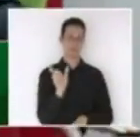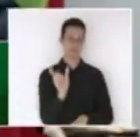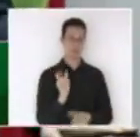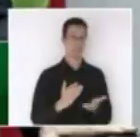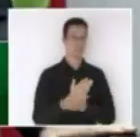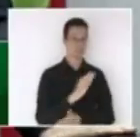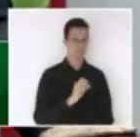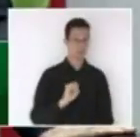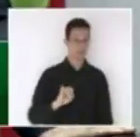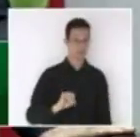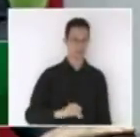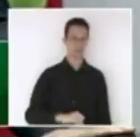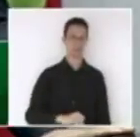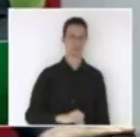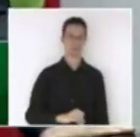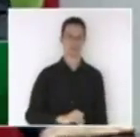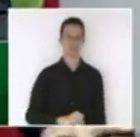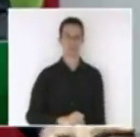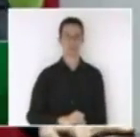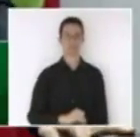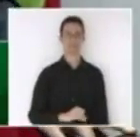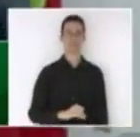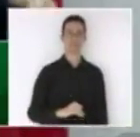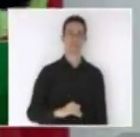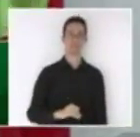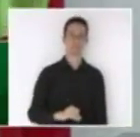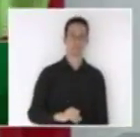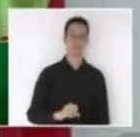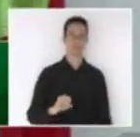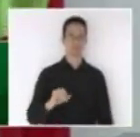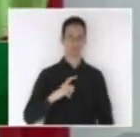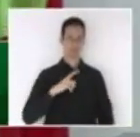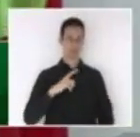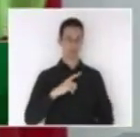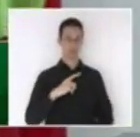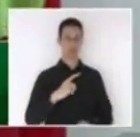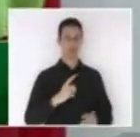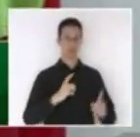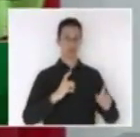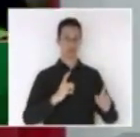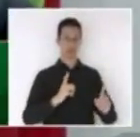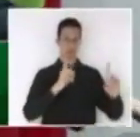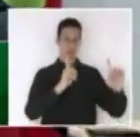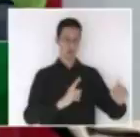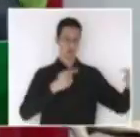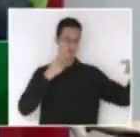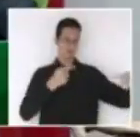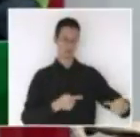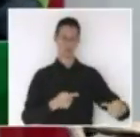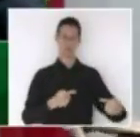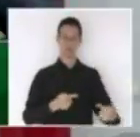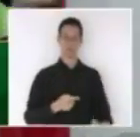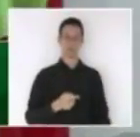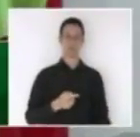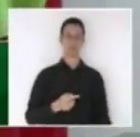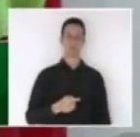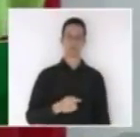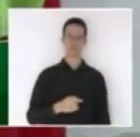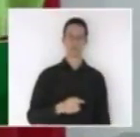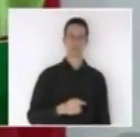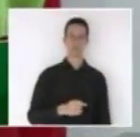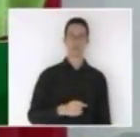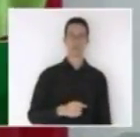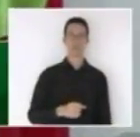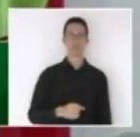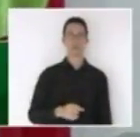parceiros políticos ou até com adversários políticos, mas justamente para criar um compromisso em todo o Estado. Graças a